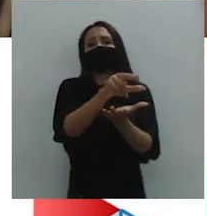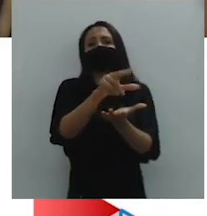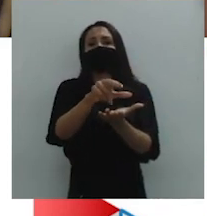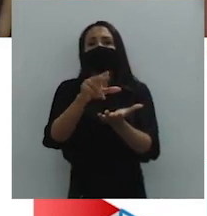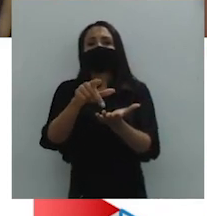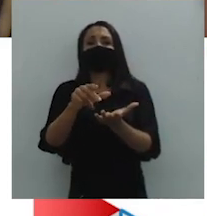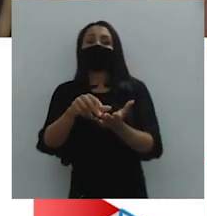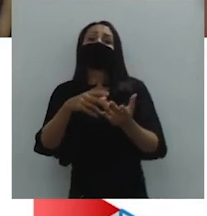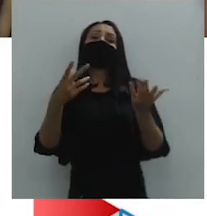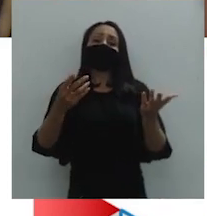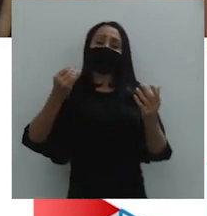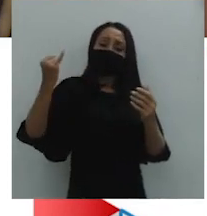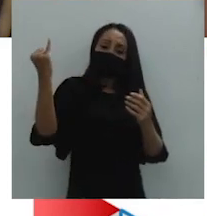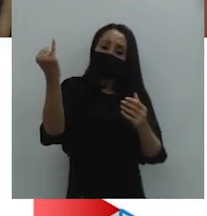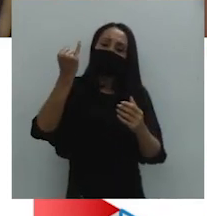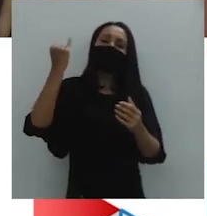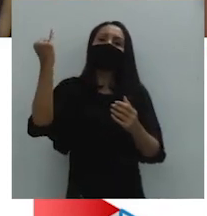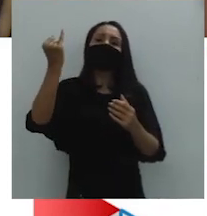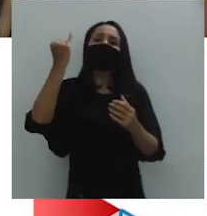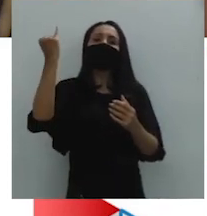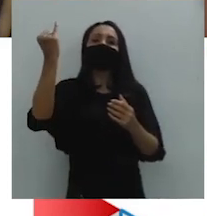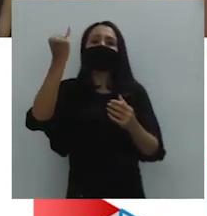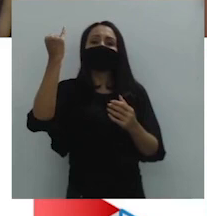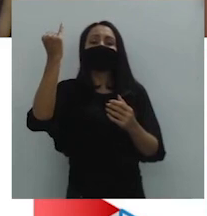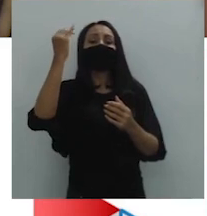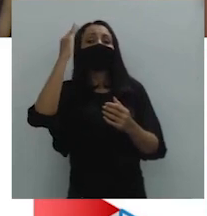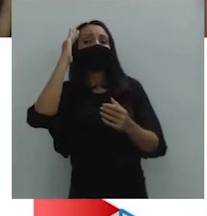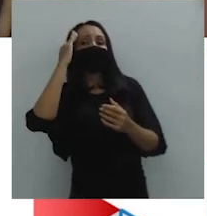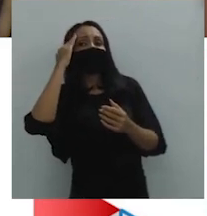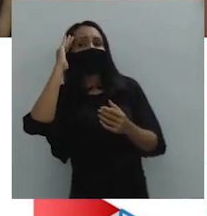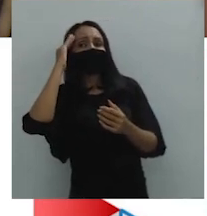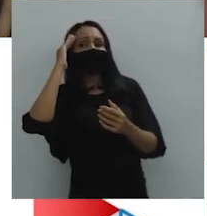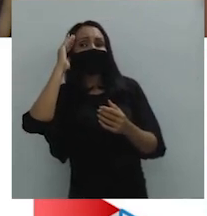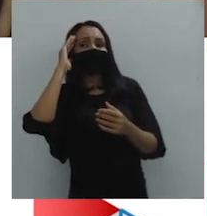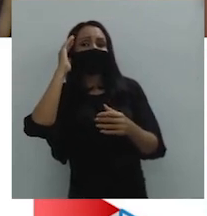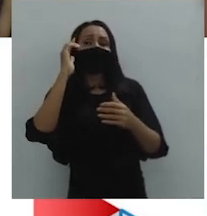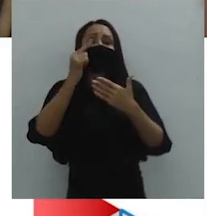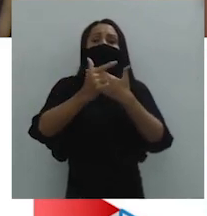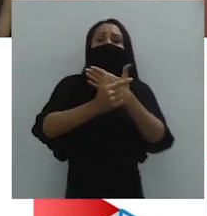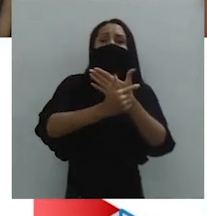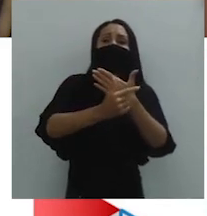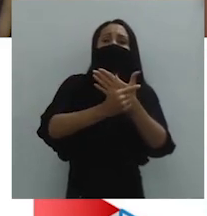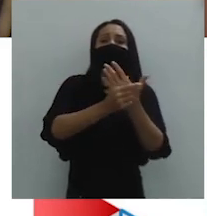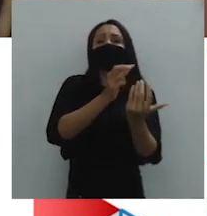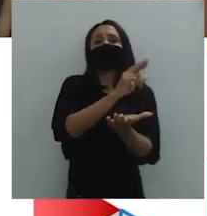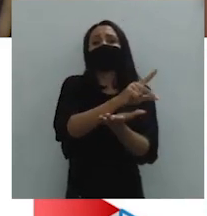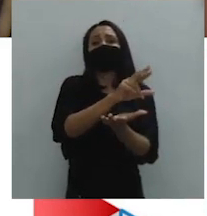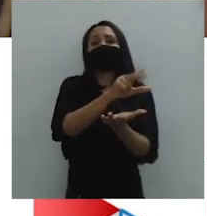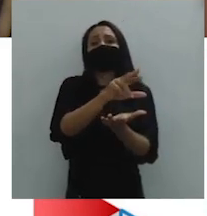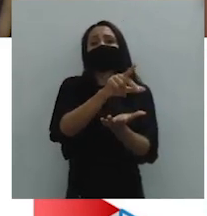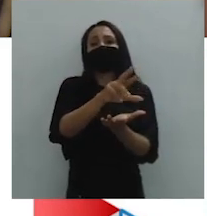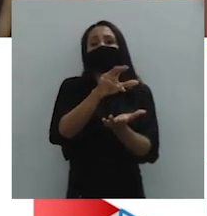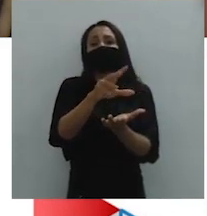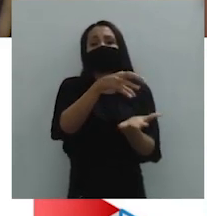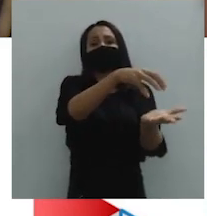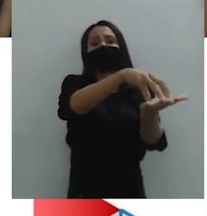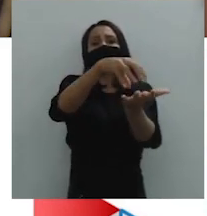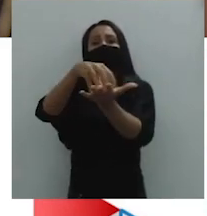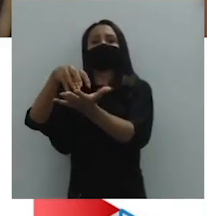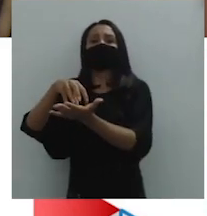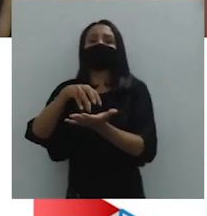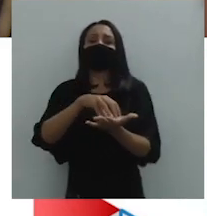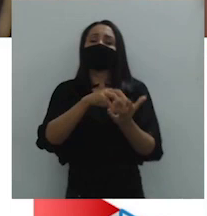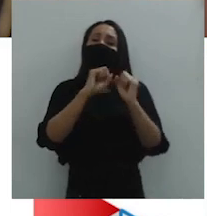de fundamental importância para a compreensão do funcionamento dos diversos aspectos do espaço